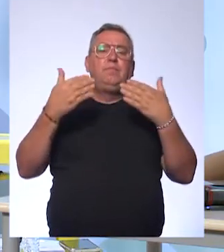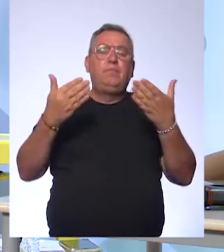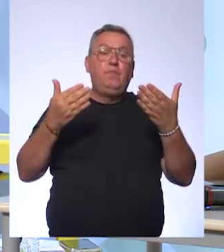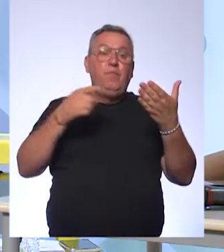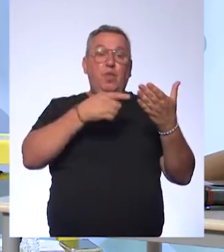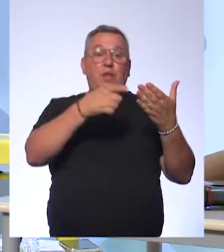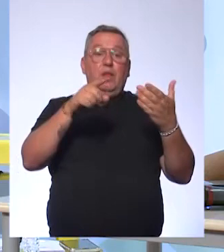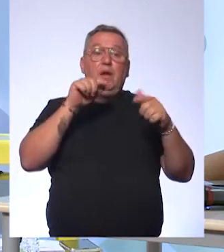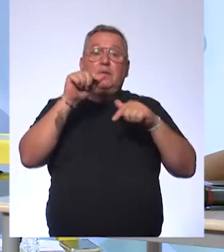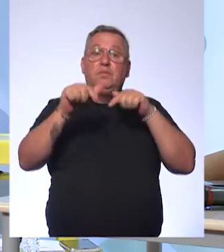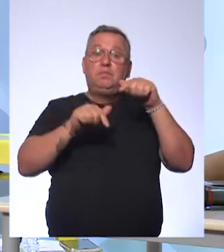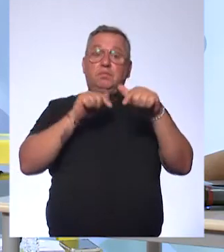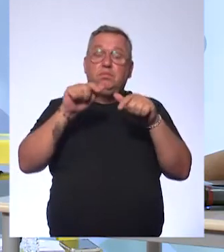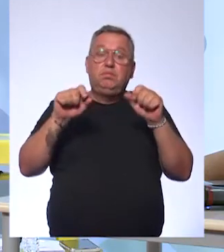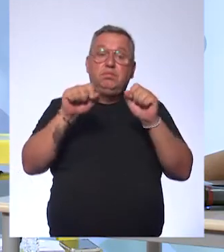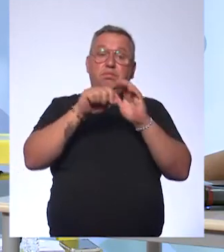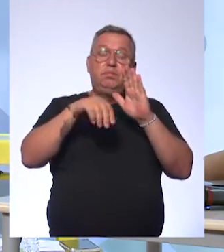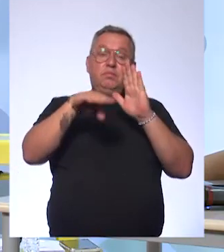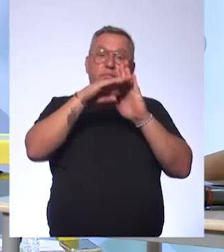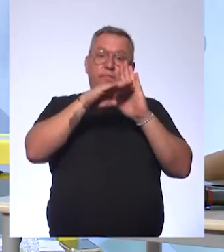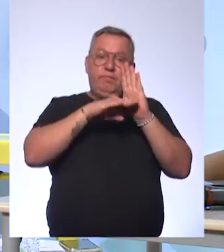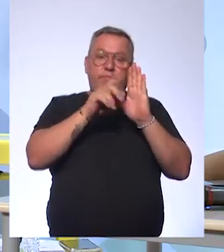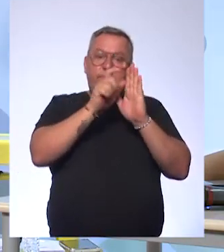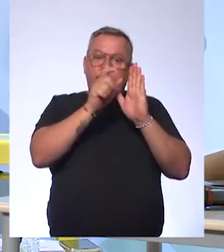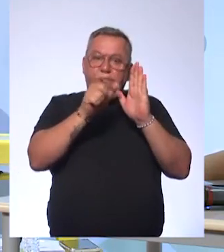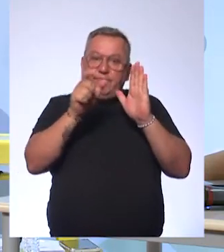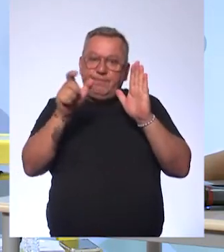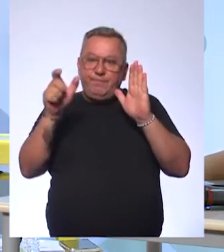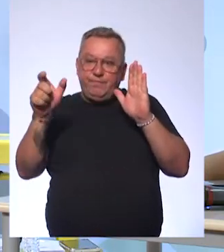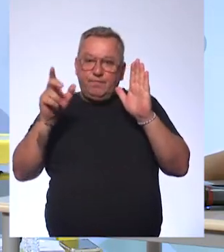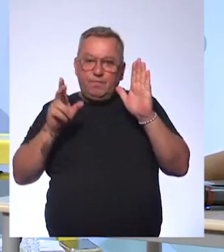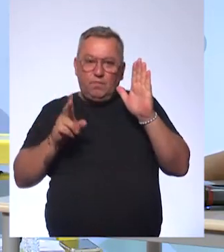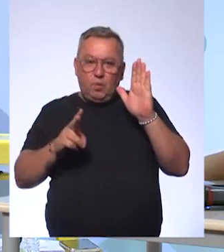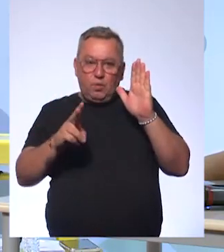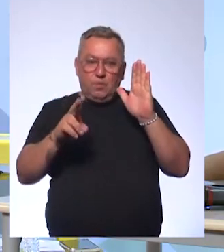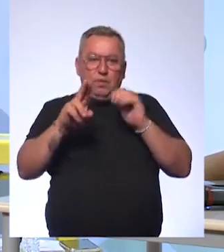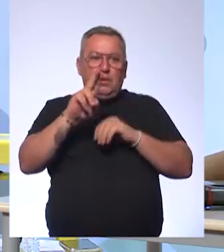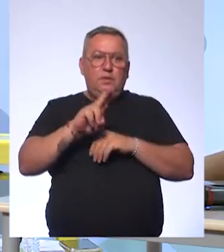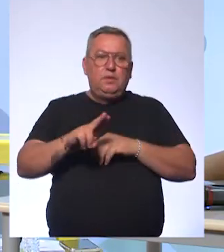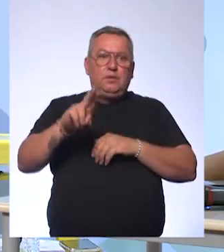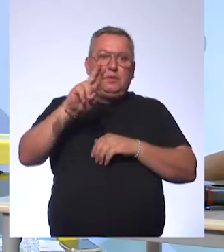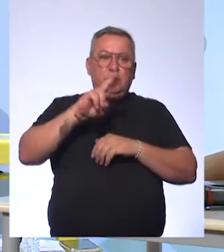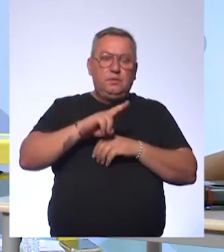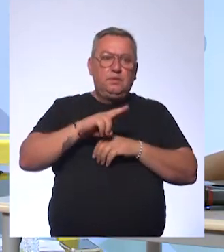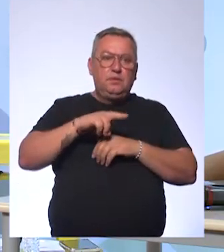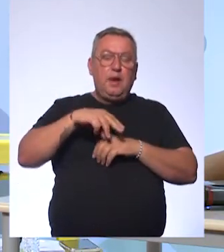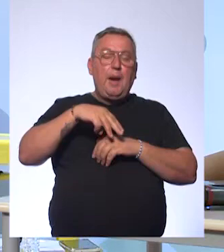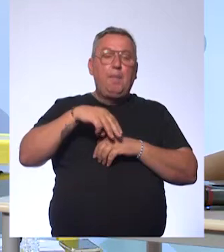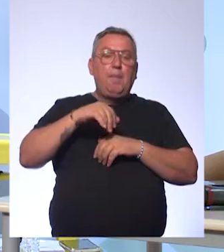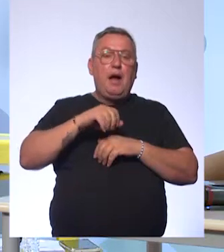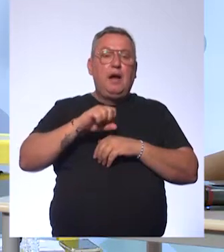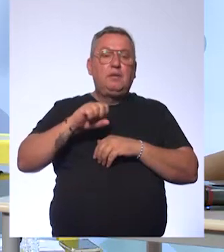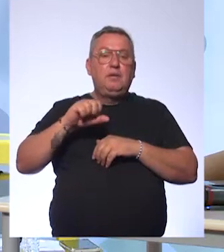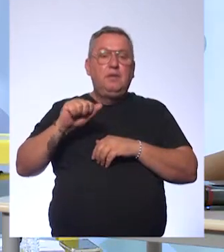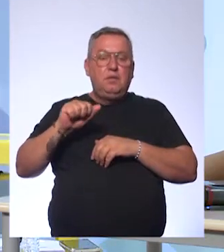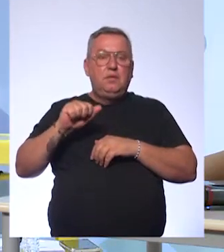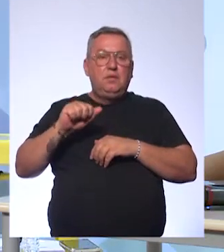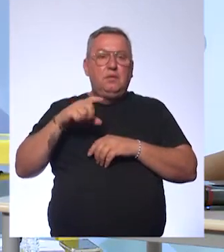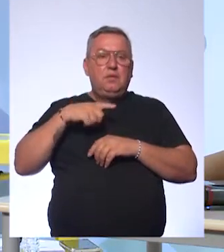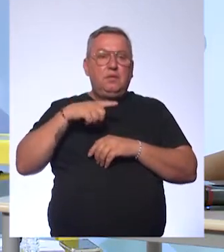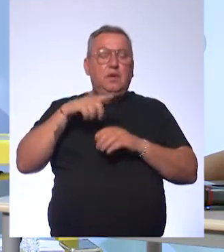você trabalha com as proporções constantes. Você vai utilizar as massas das substâncias, ok?